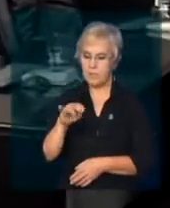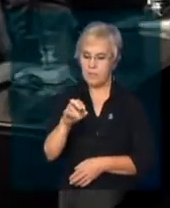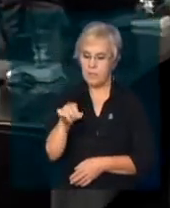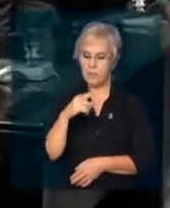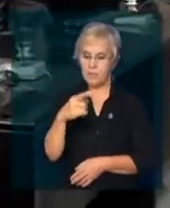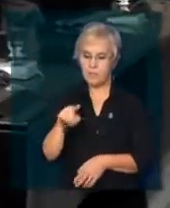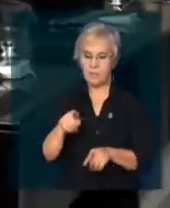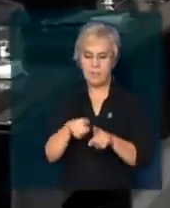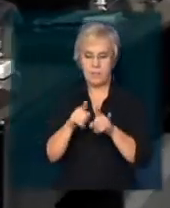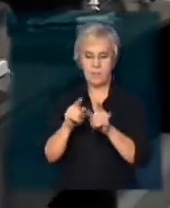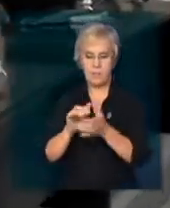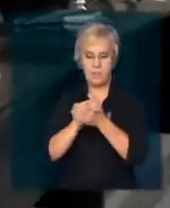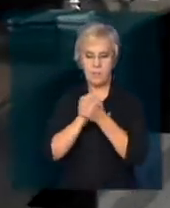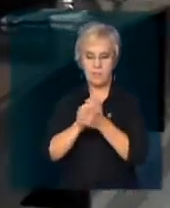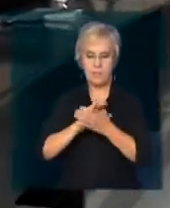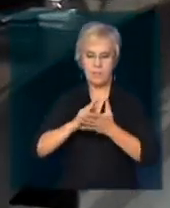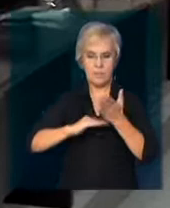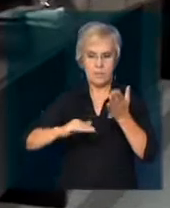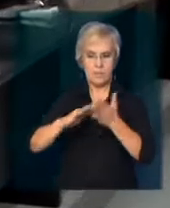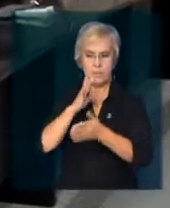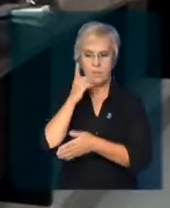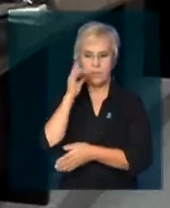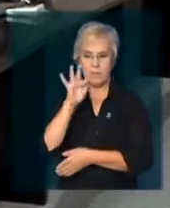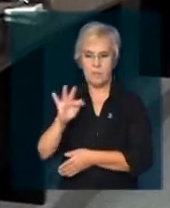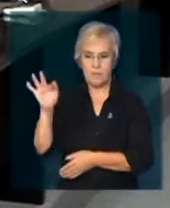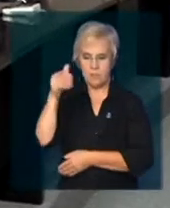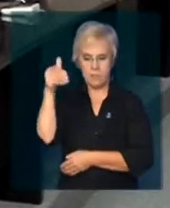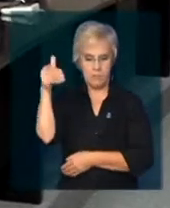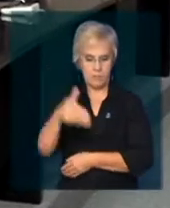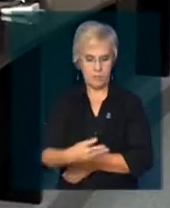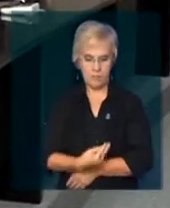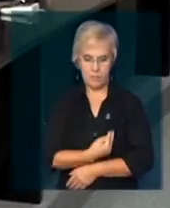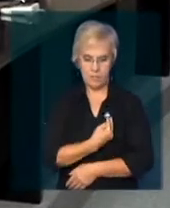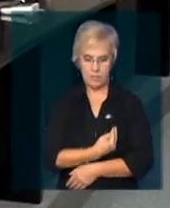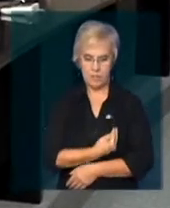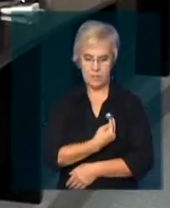em seu nome, cumprimentar os outros deputados federais que se encontram aqui.